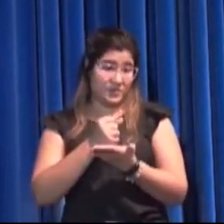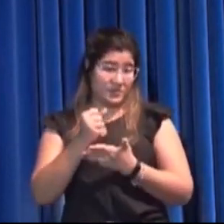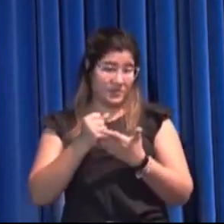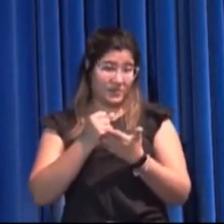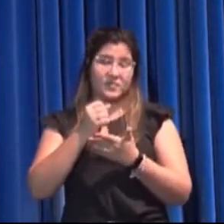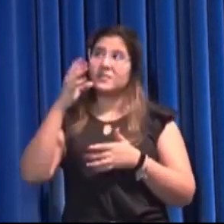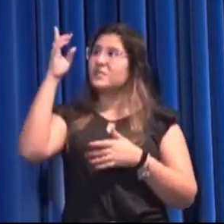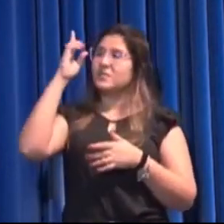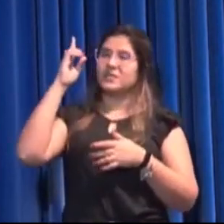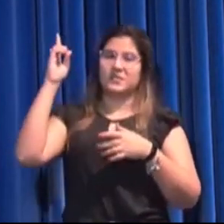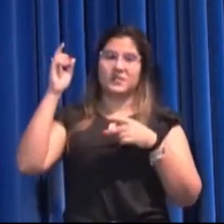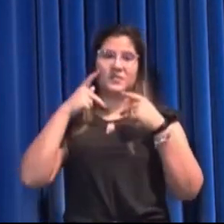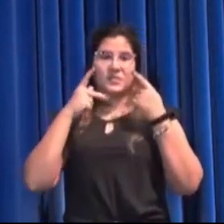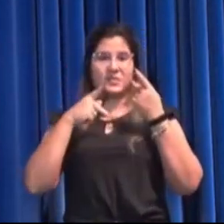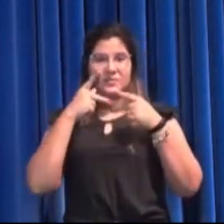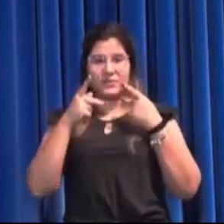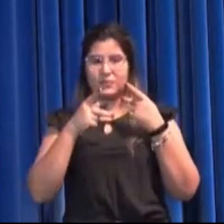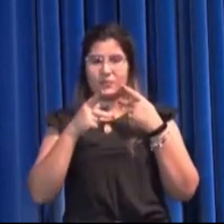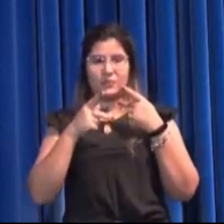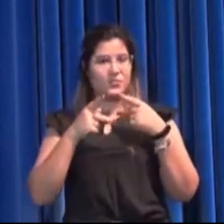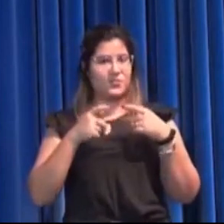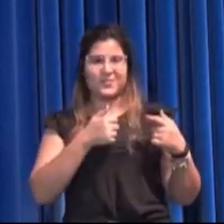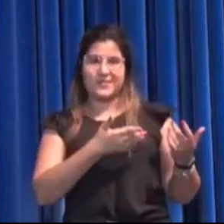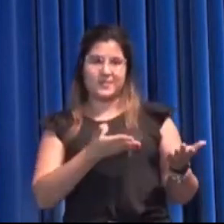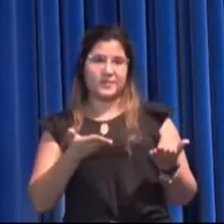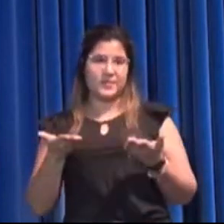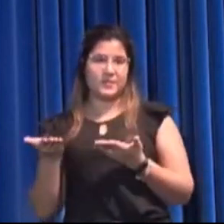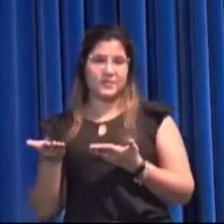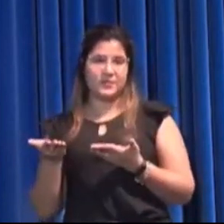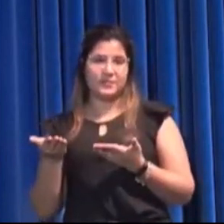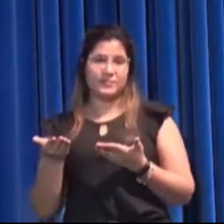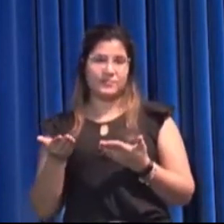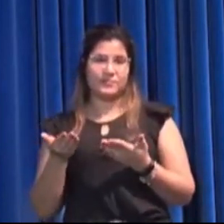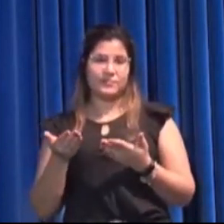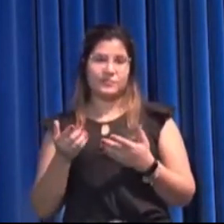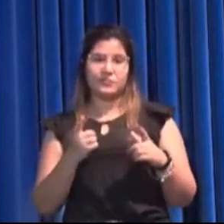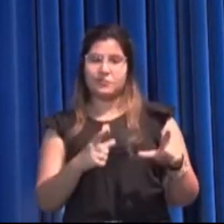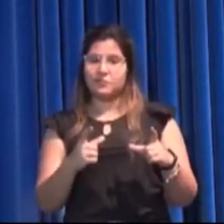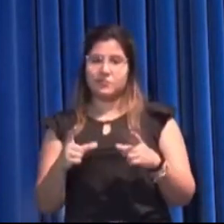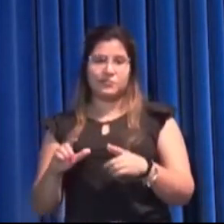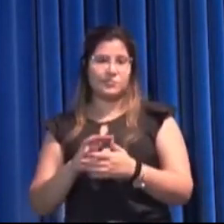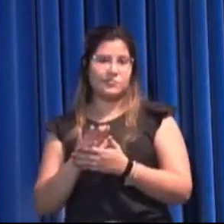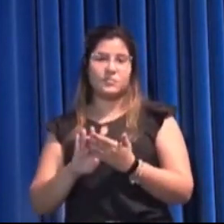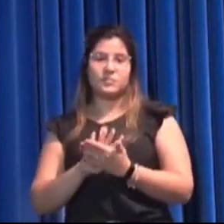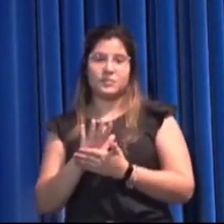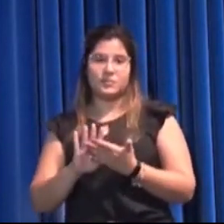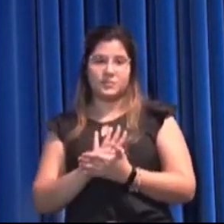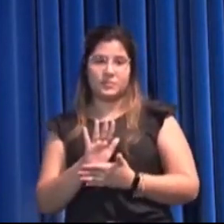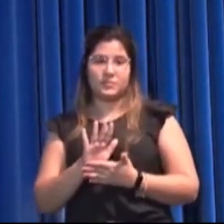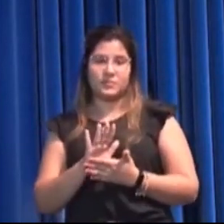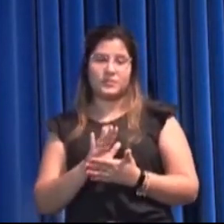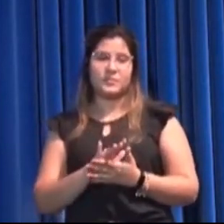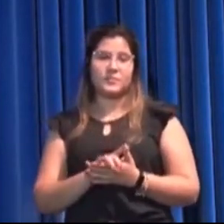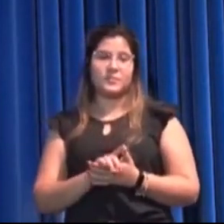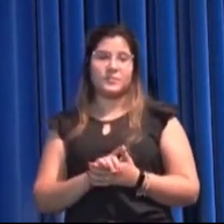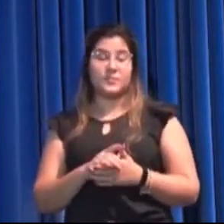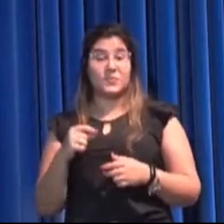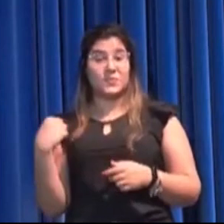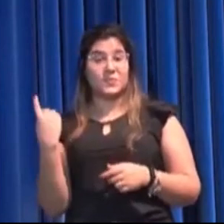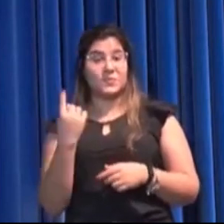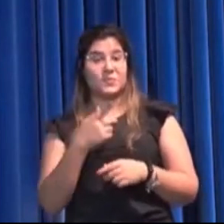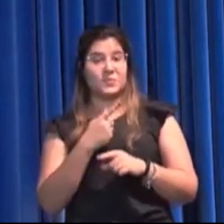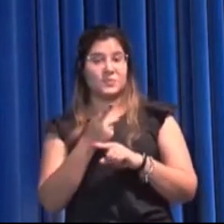disse, não leva a nenhum lugar. Nós